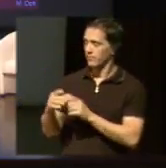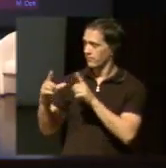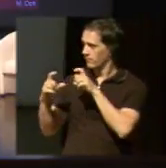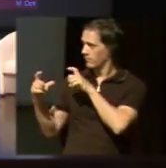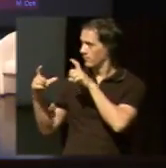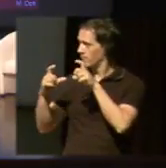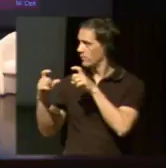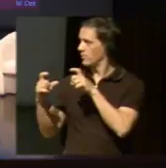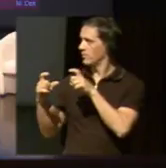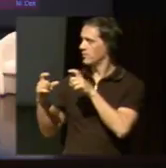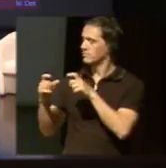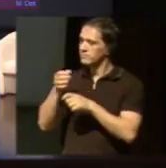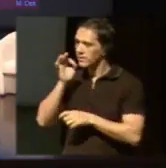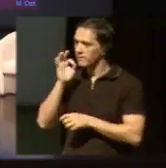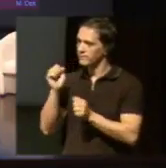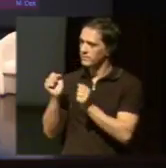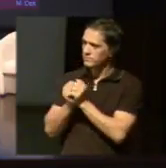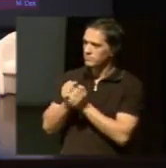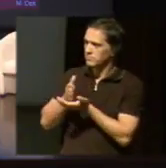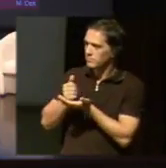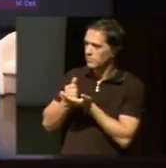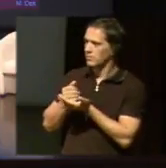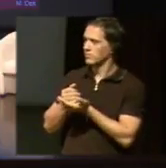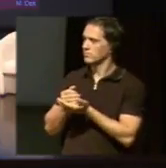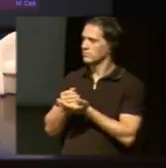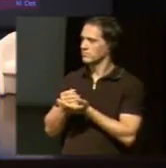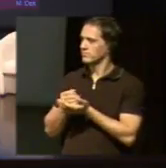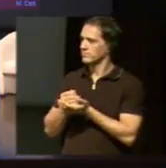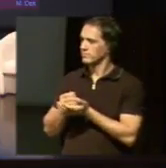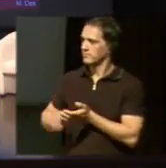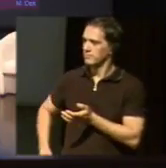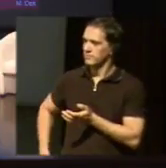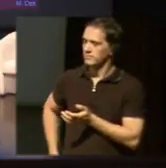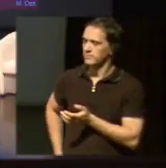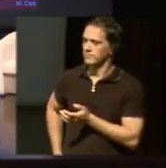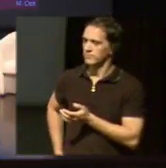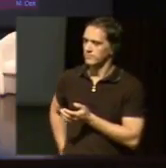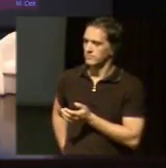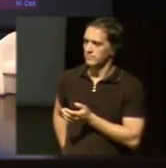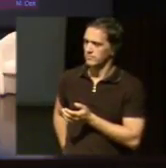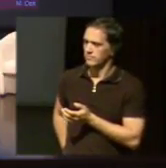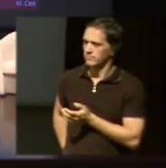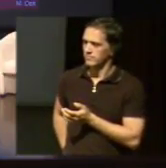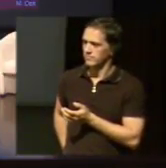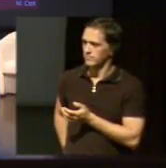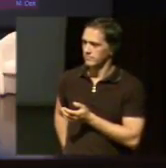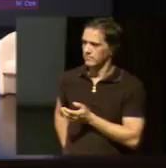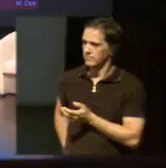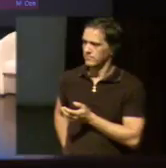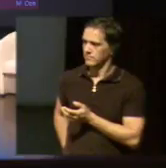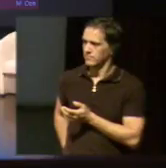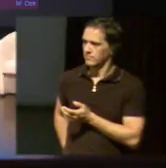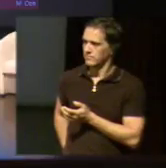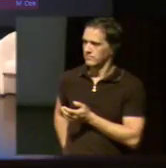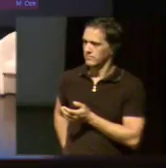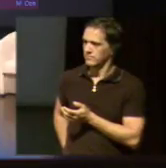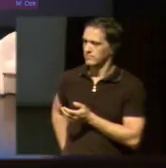eles estão tomando café, comendo um bolo em conjunto. Ele é da Síria, 25 anos, ela tem 80.